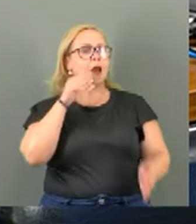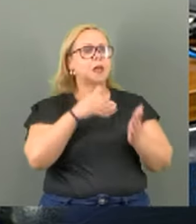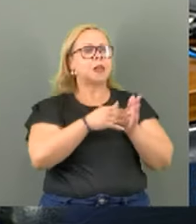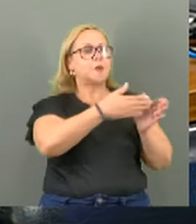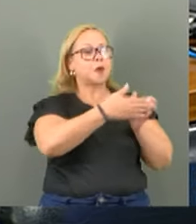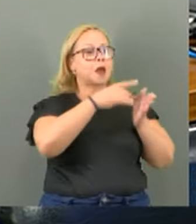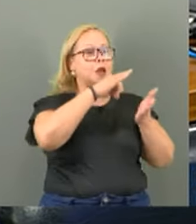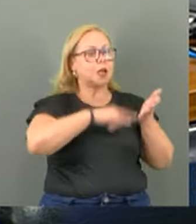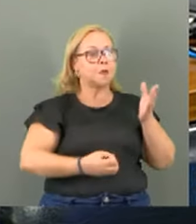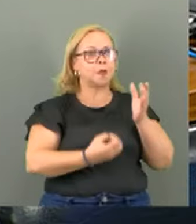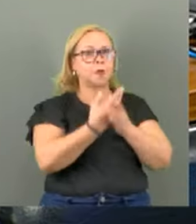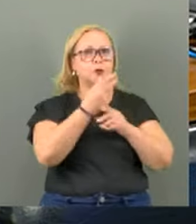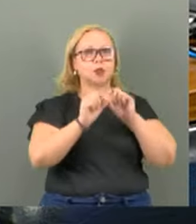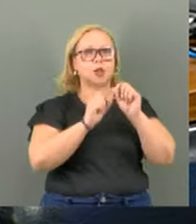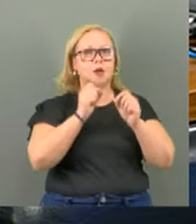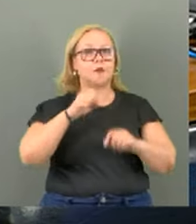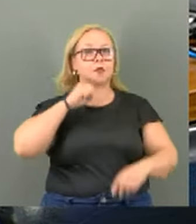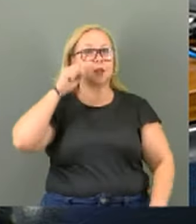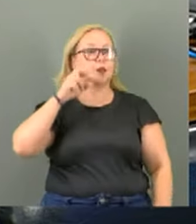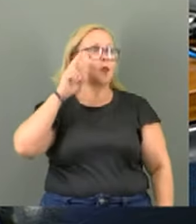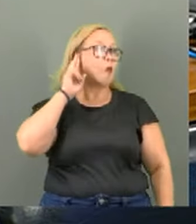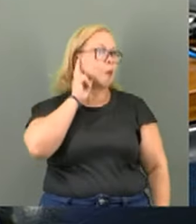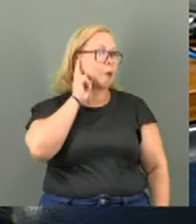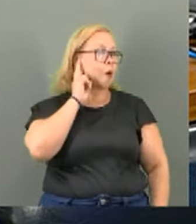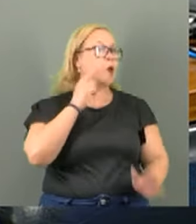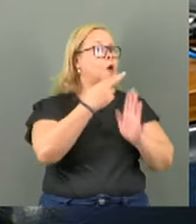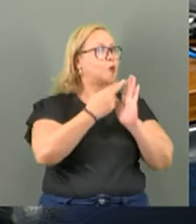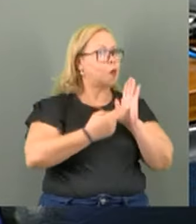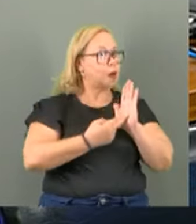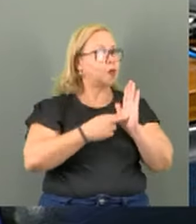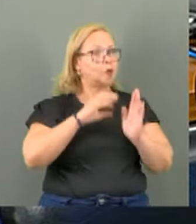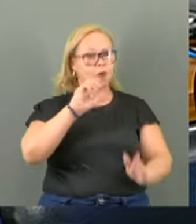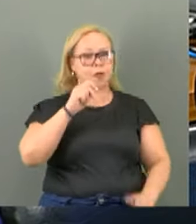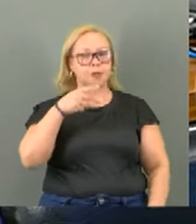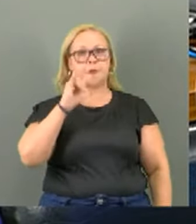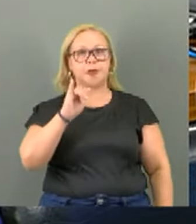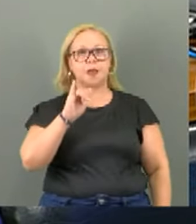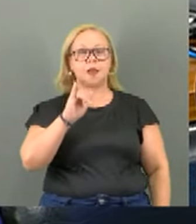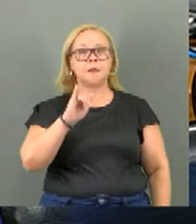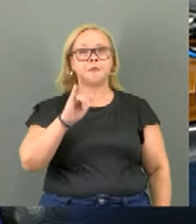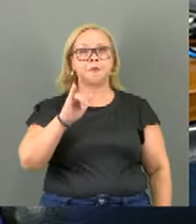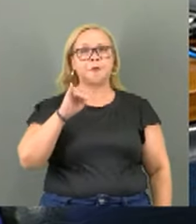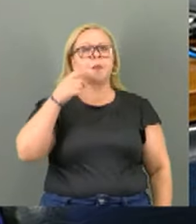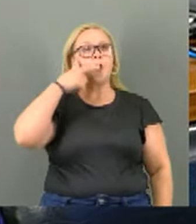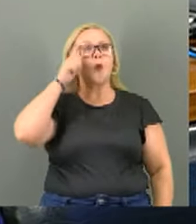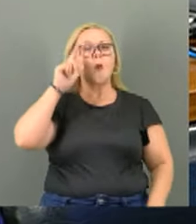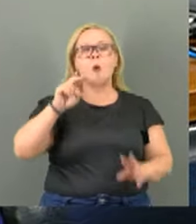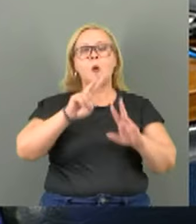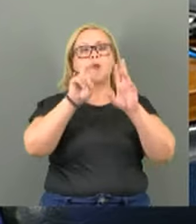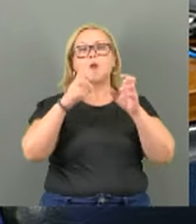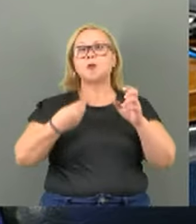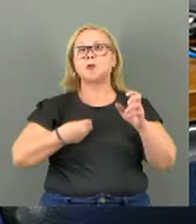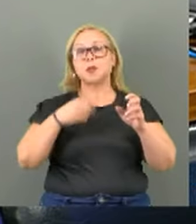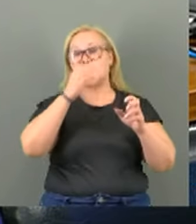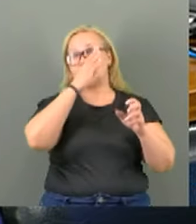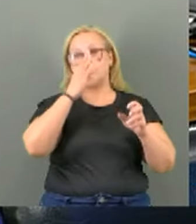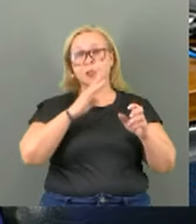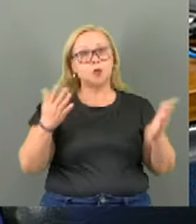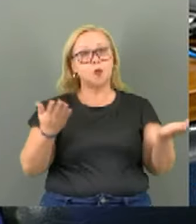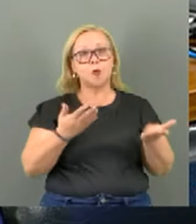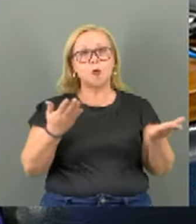requerimento original foi do senador Romário, do relator da CPI, e ontem o assunto que está no Brasil hoje, no